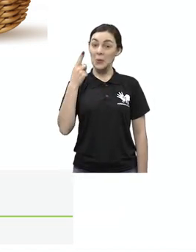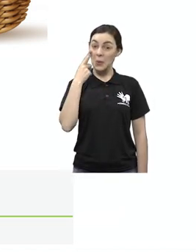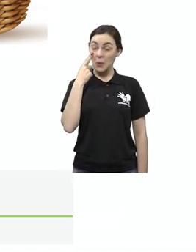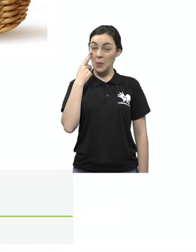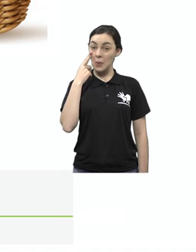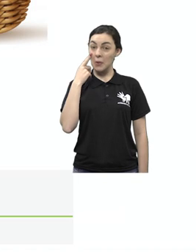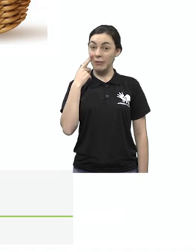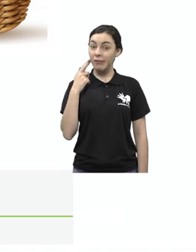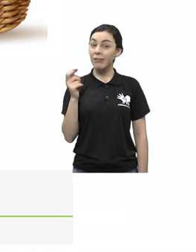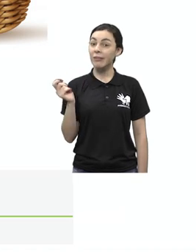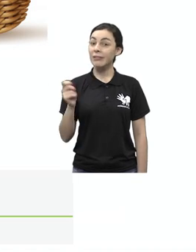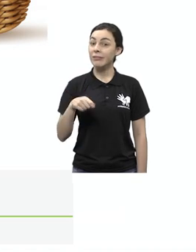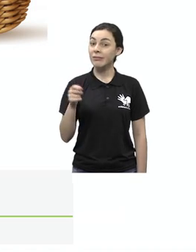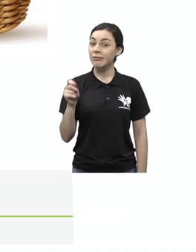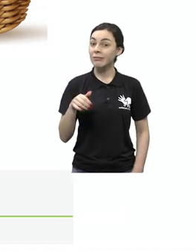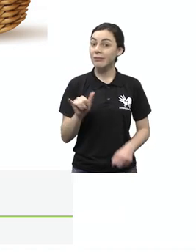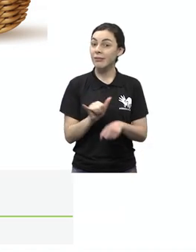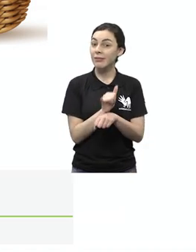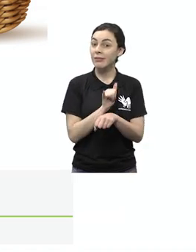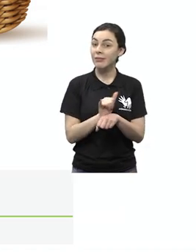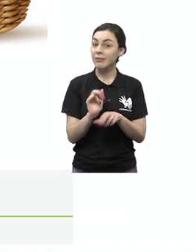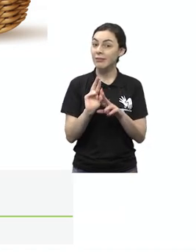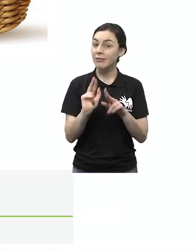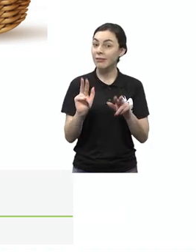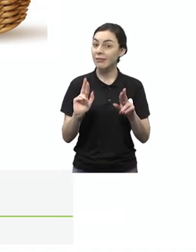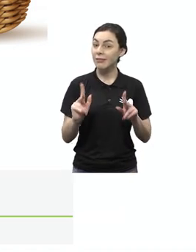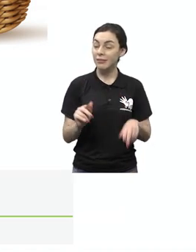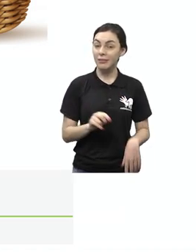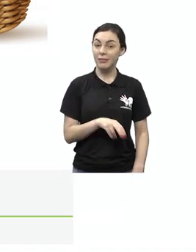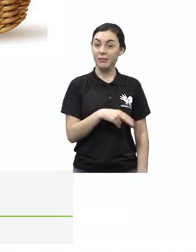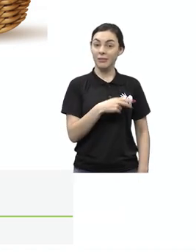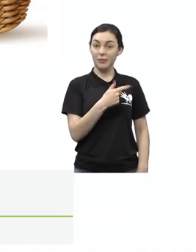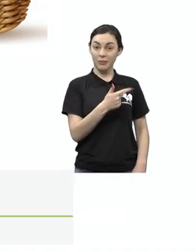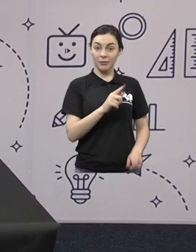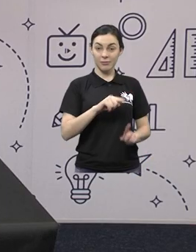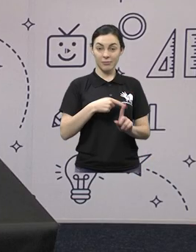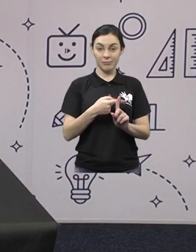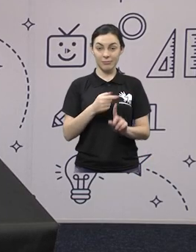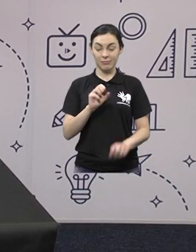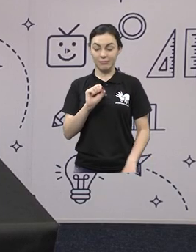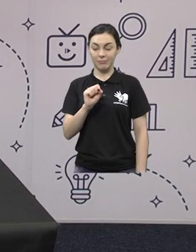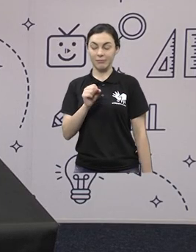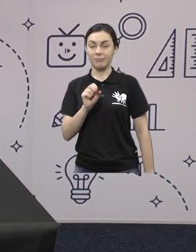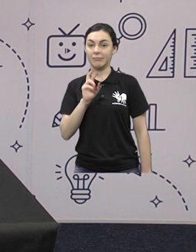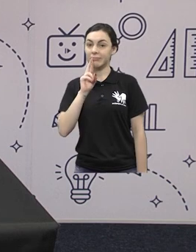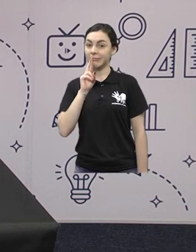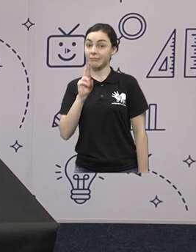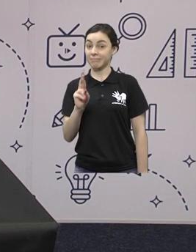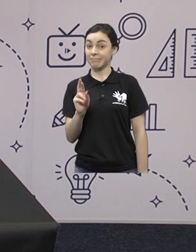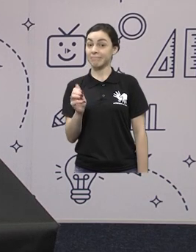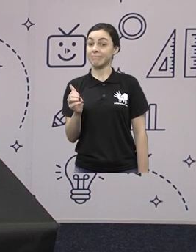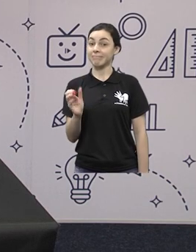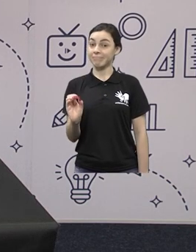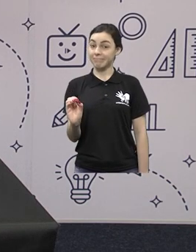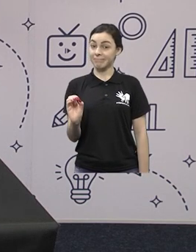5, 6, 7, 8, 9, 10. Olha só, mais uma possibilidade.